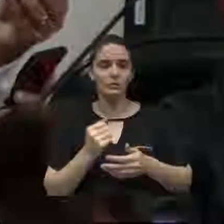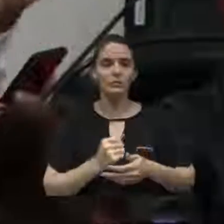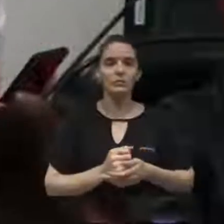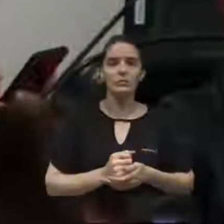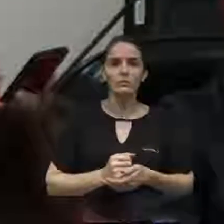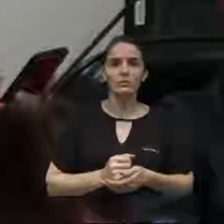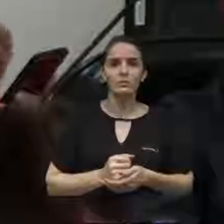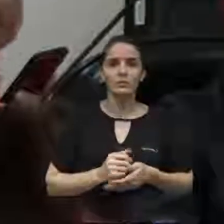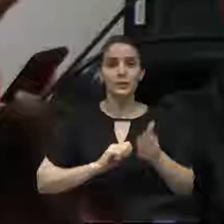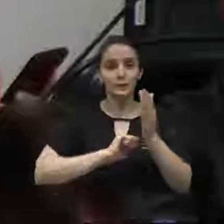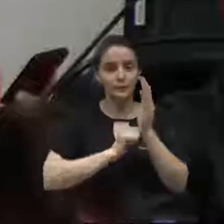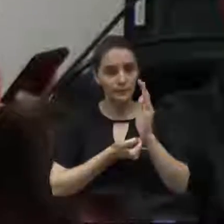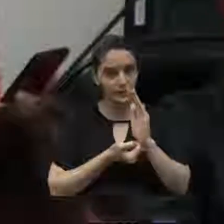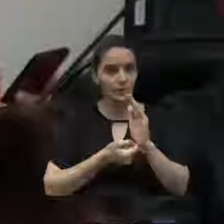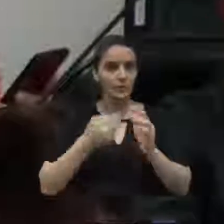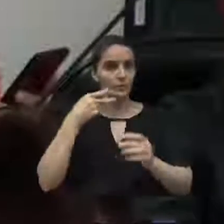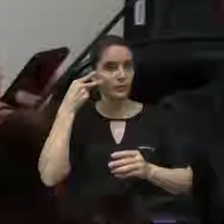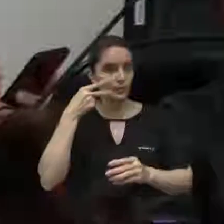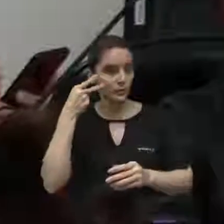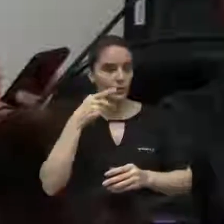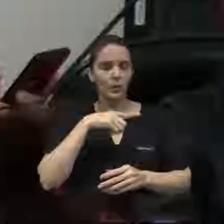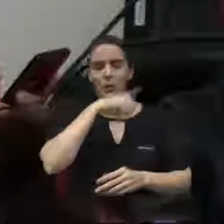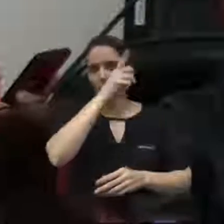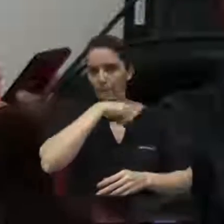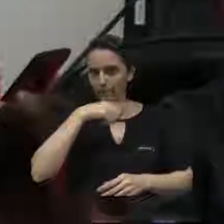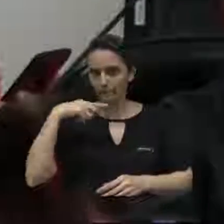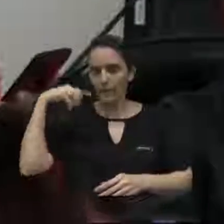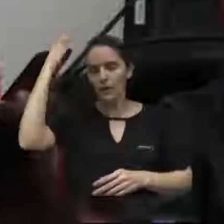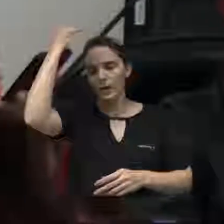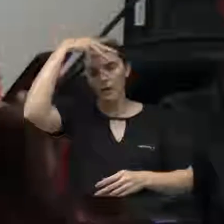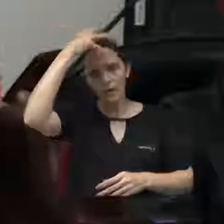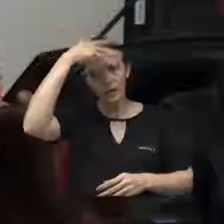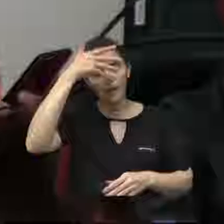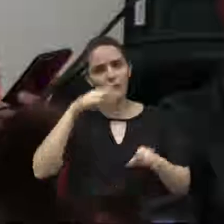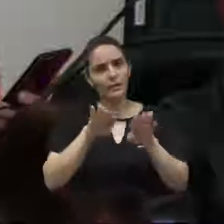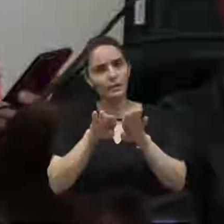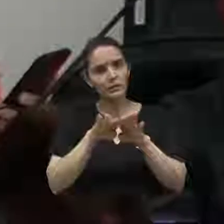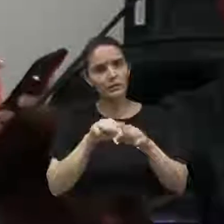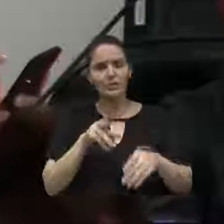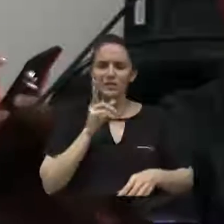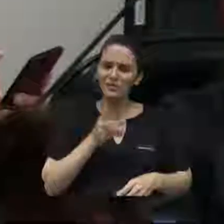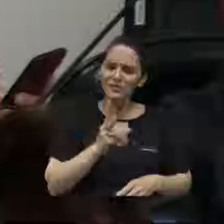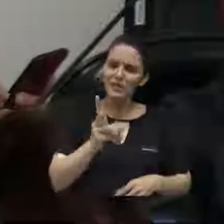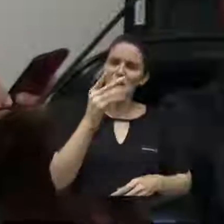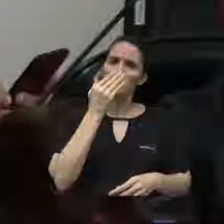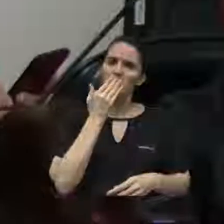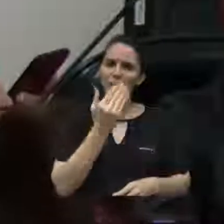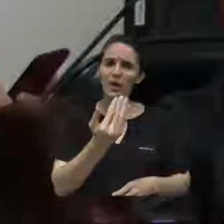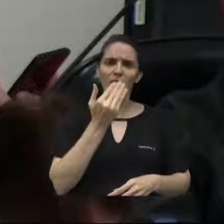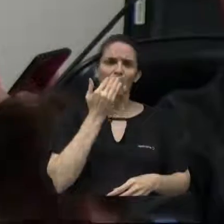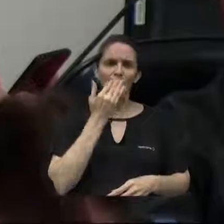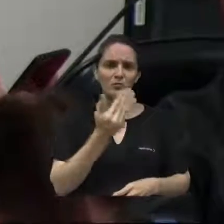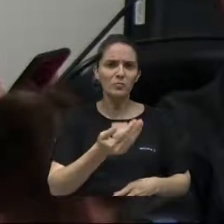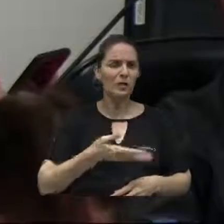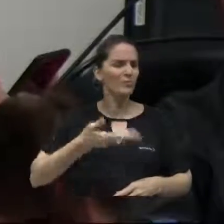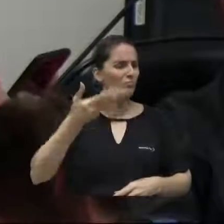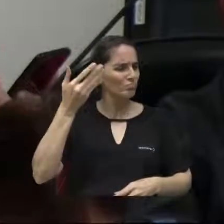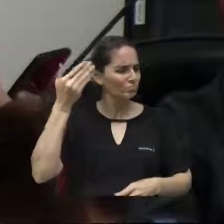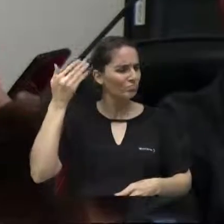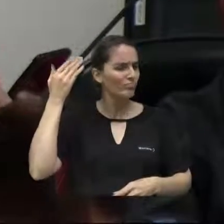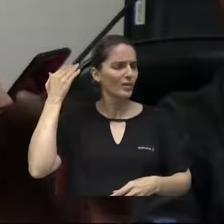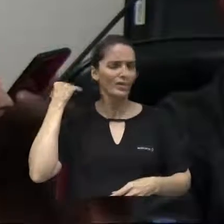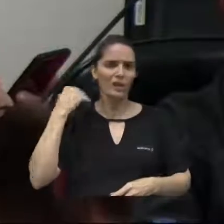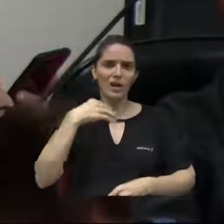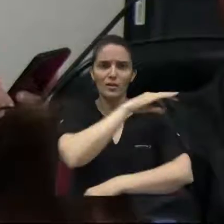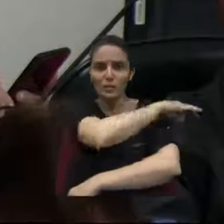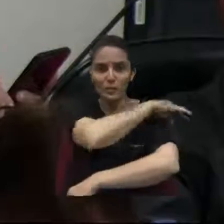também, a doutora Mayra e mais alguns aqui, e a gente sempre pede isso, desde o outro mandato, desde o outro